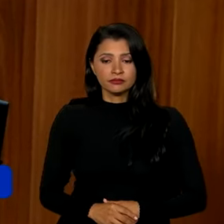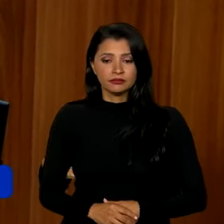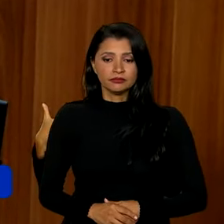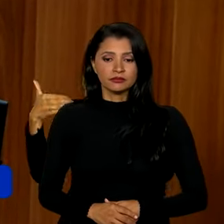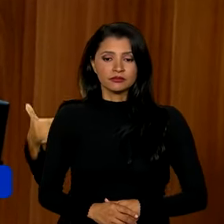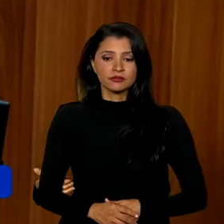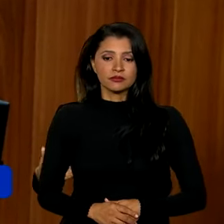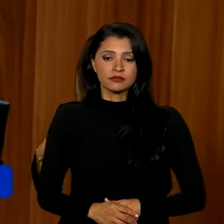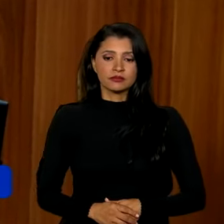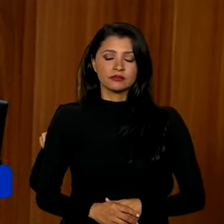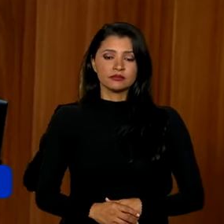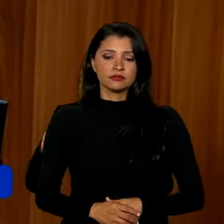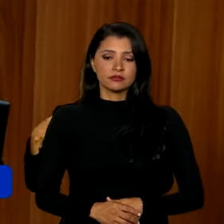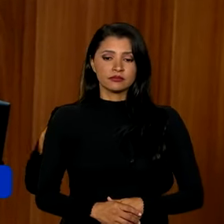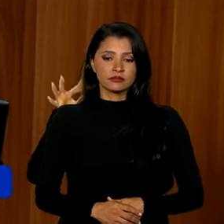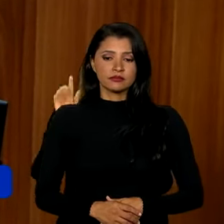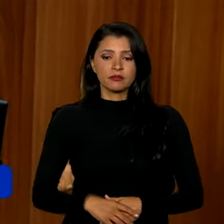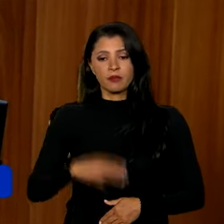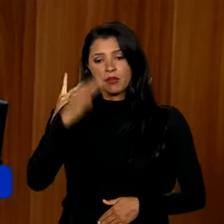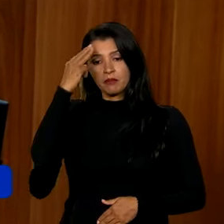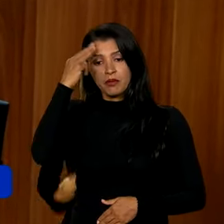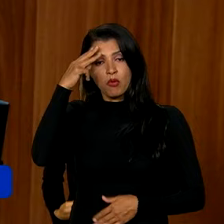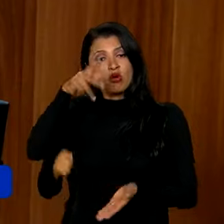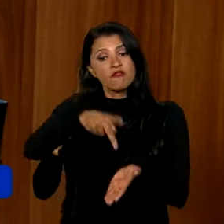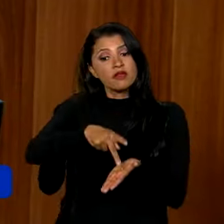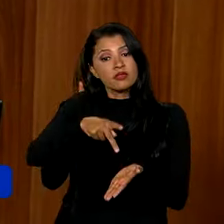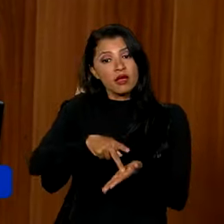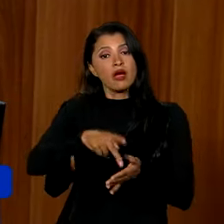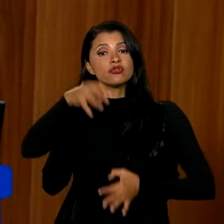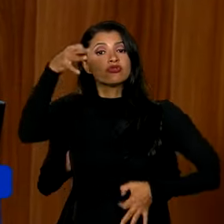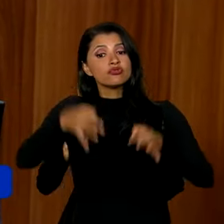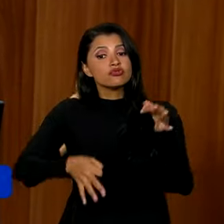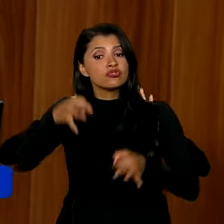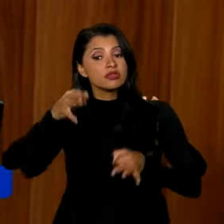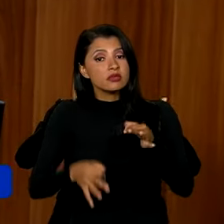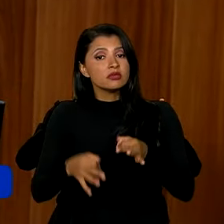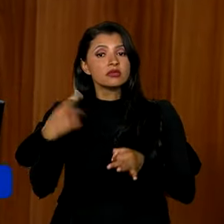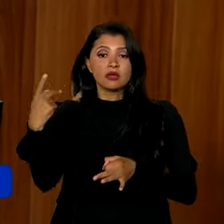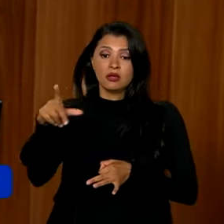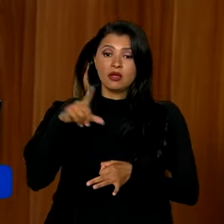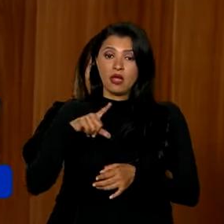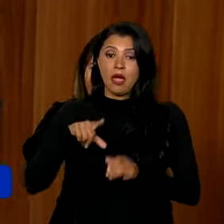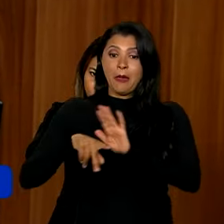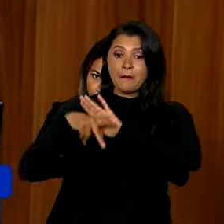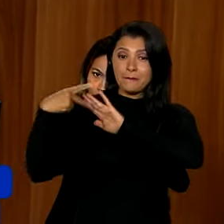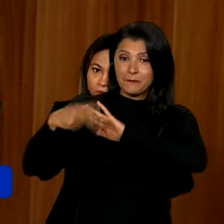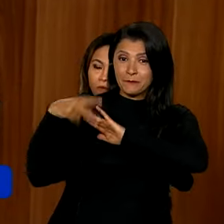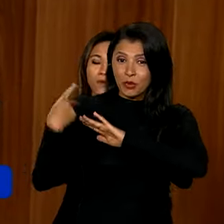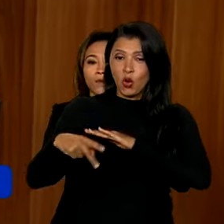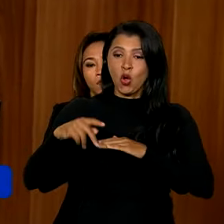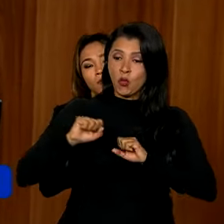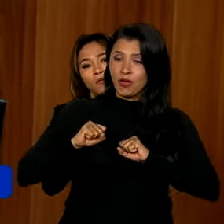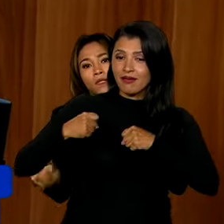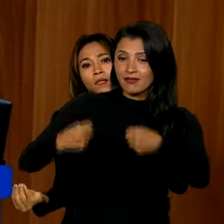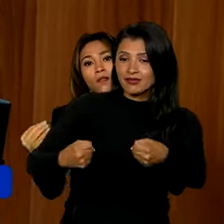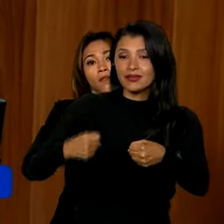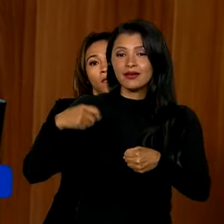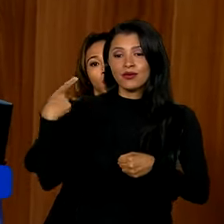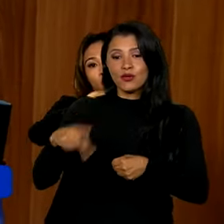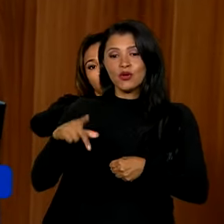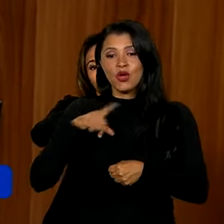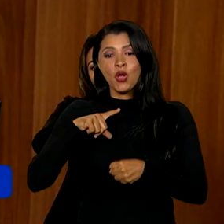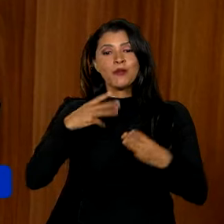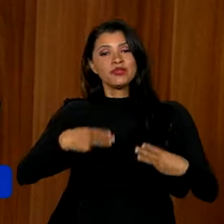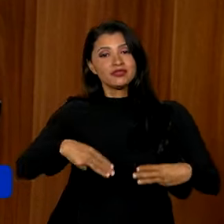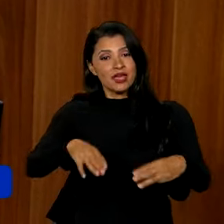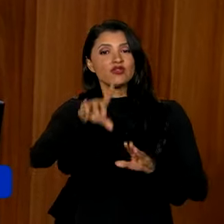eixo de memória, verdade e justiça, que faz parte das ações do Ministério dos